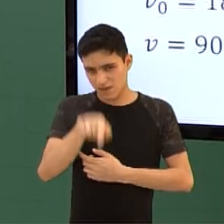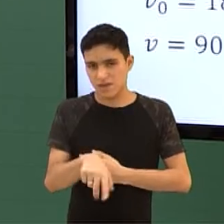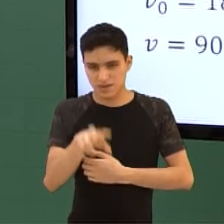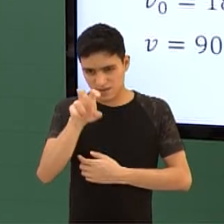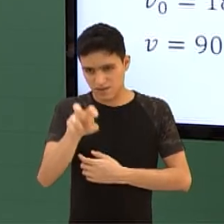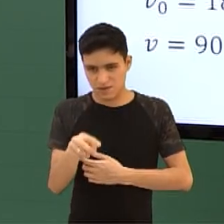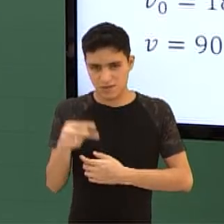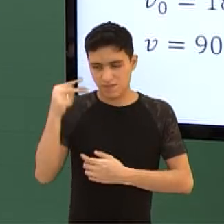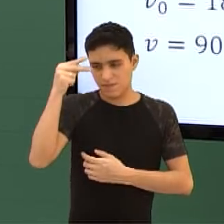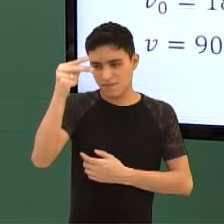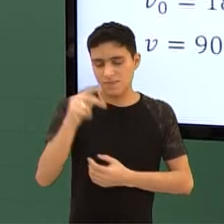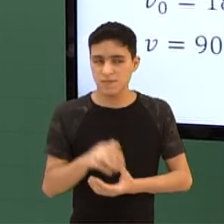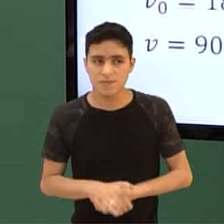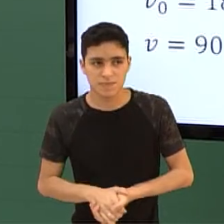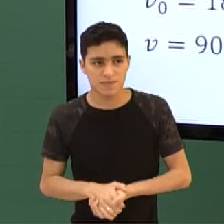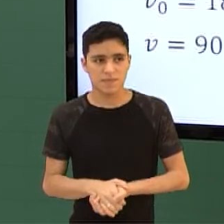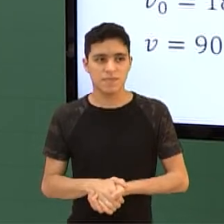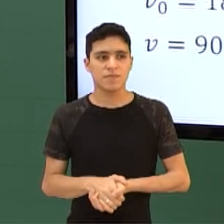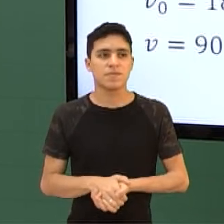ao quadrado,